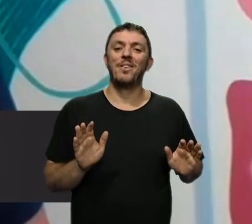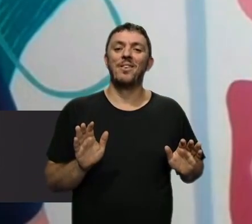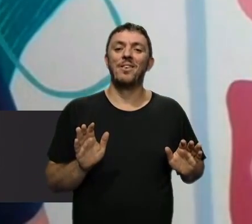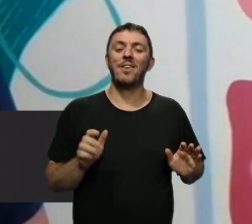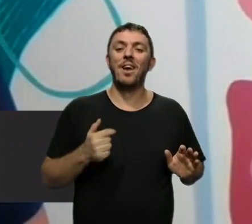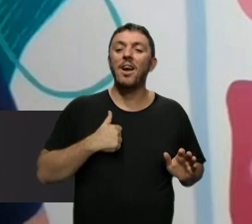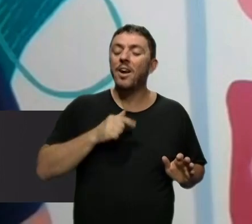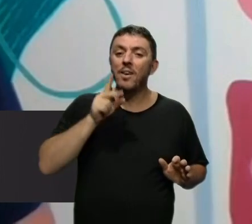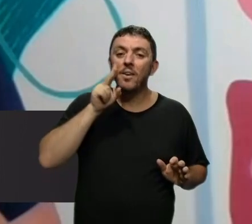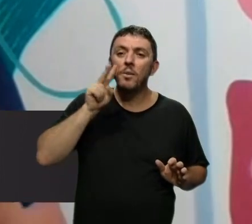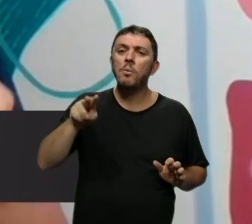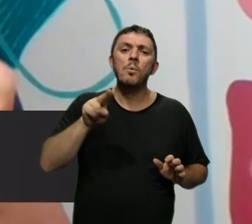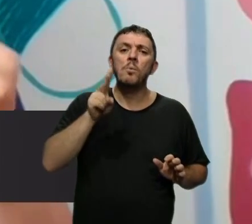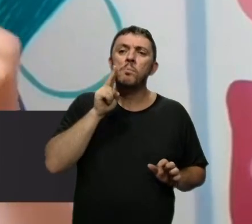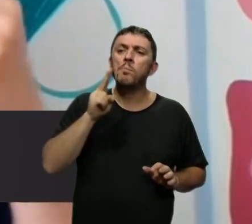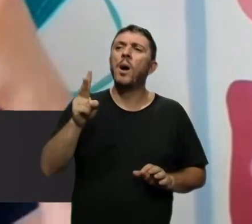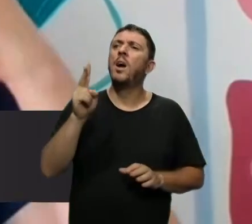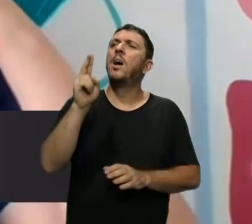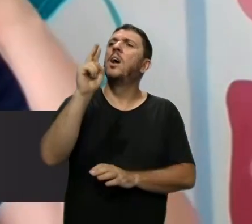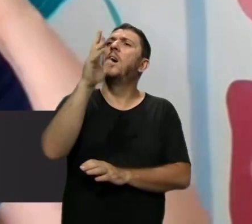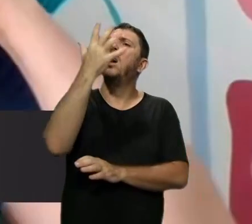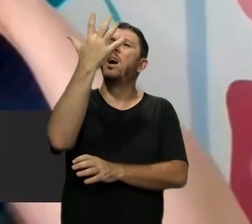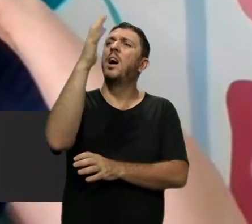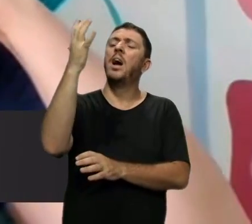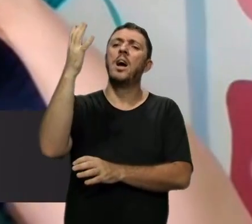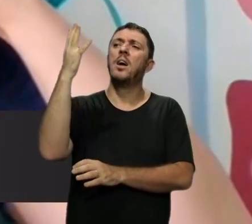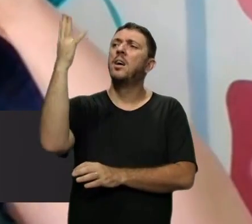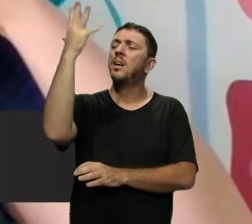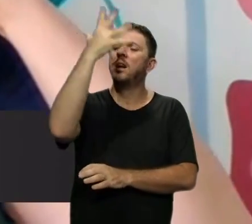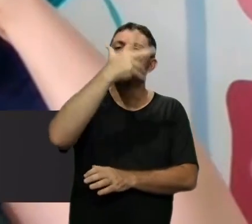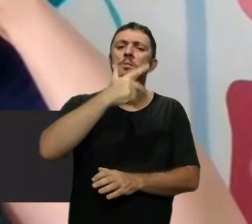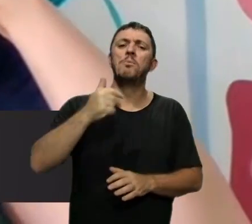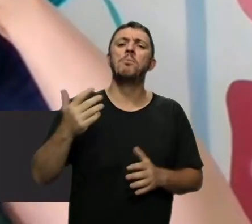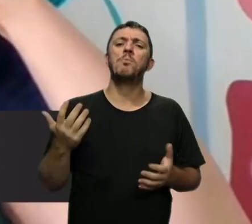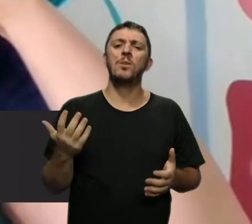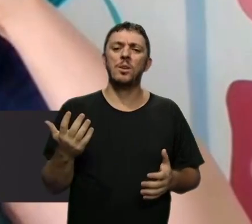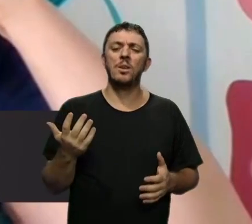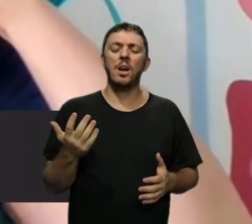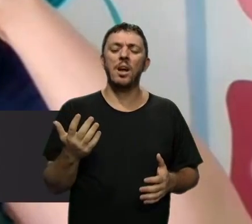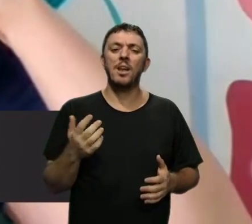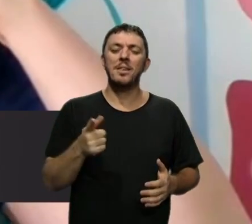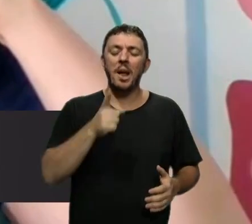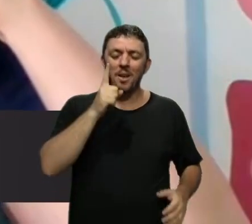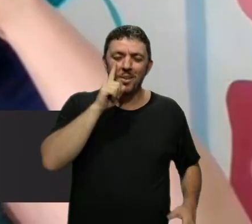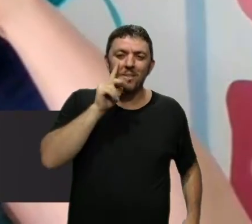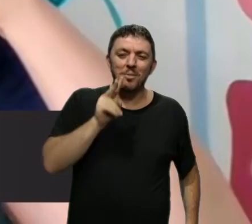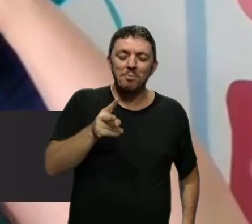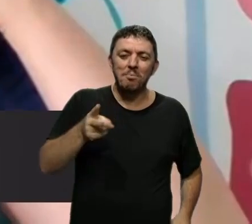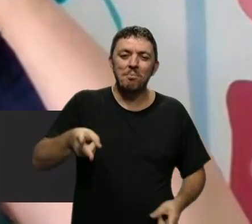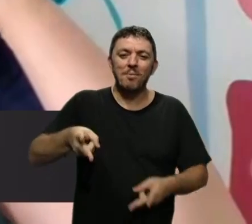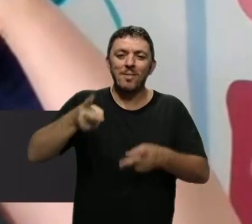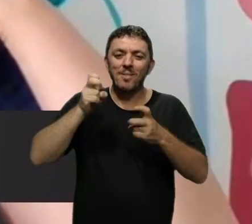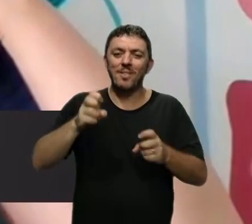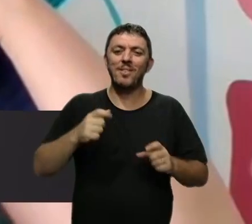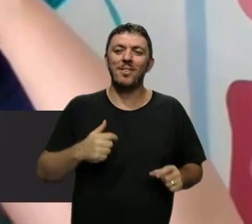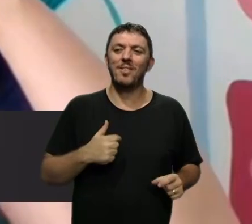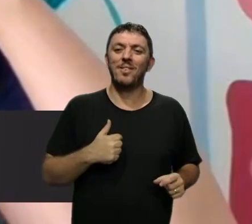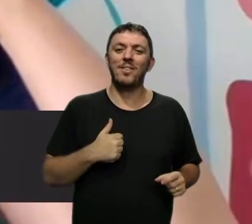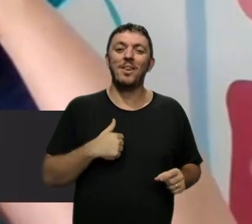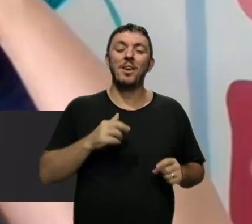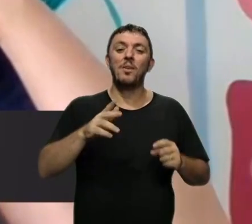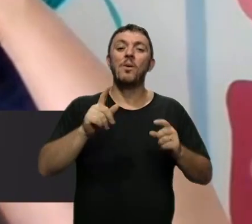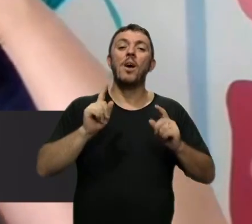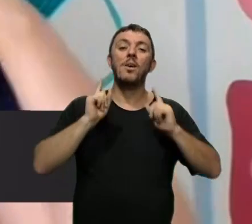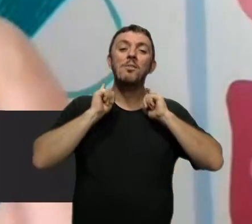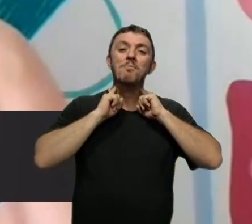das árvores. Então, assim, um movimento simples que é você poder, né, usar a articulação do seu